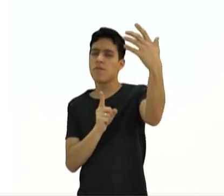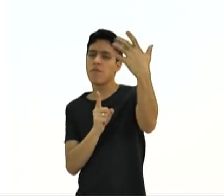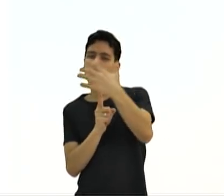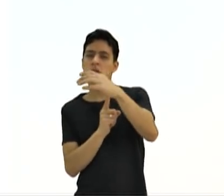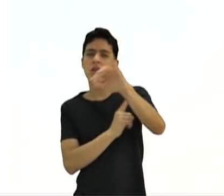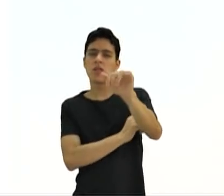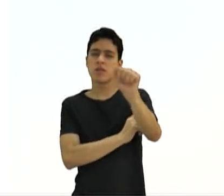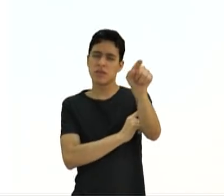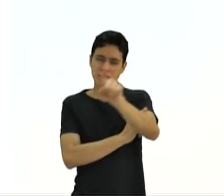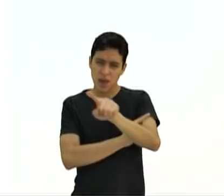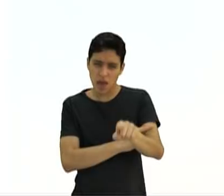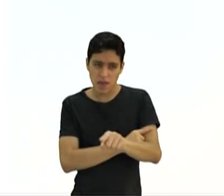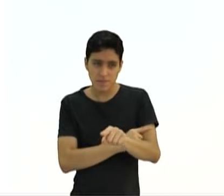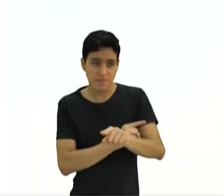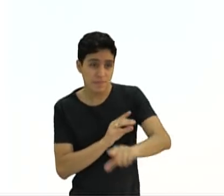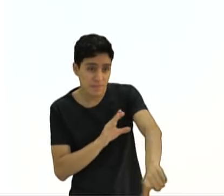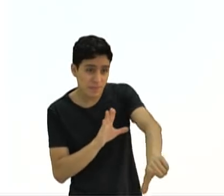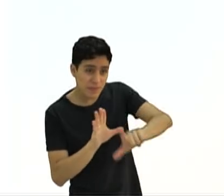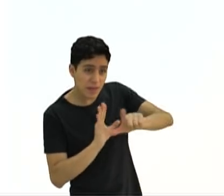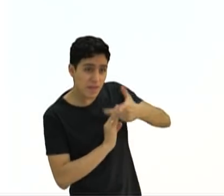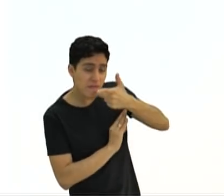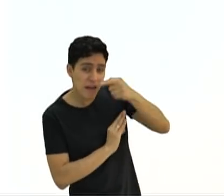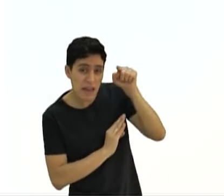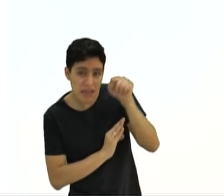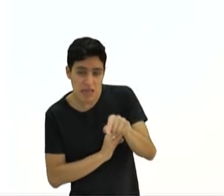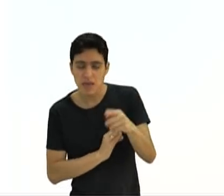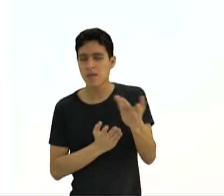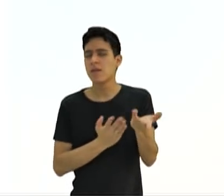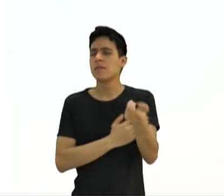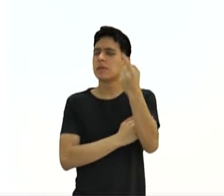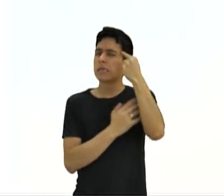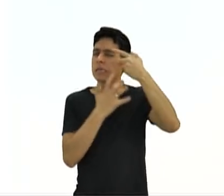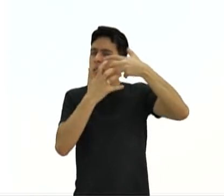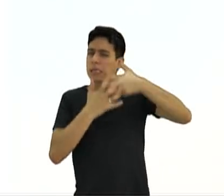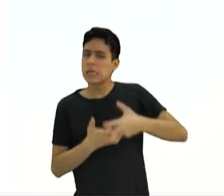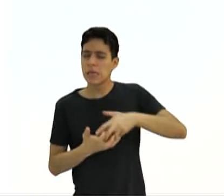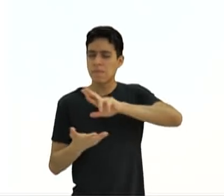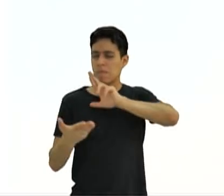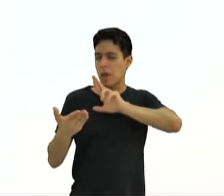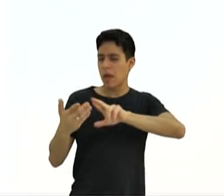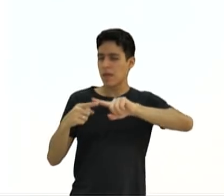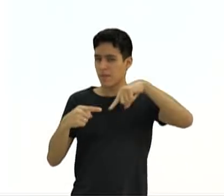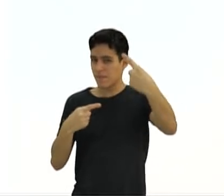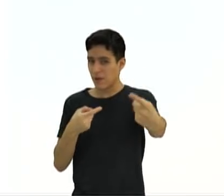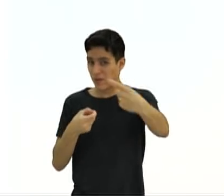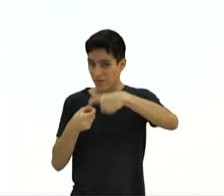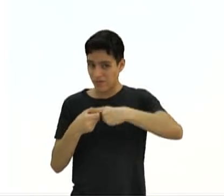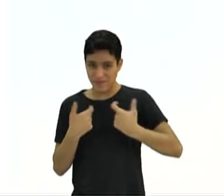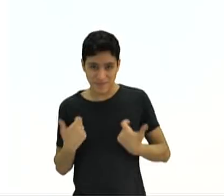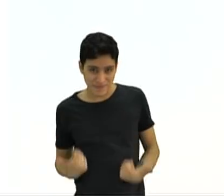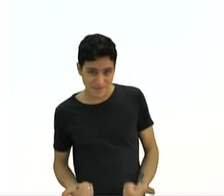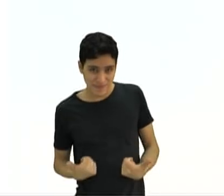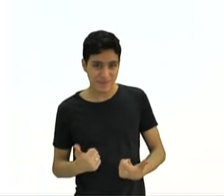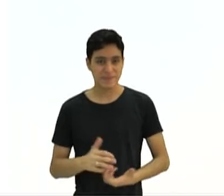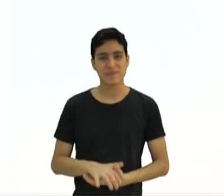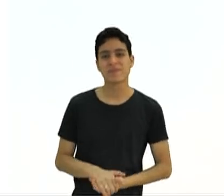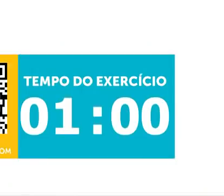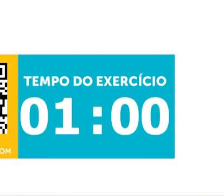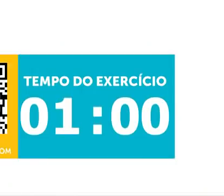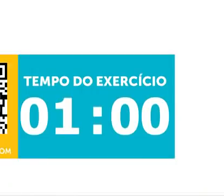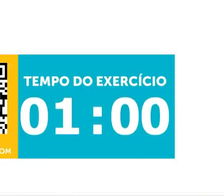pelo jazz. Acabei de falar sobre isso, hein? Vamos pensar um pouquinho e responder, a gente já volta.